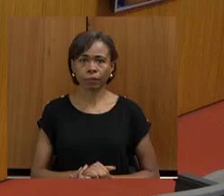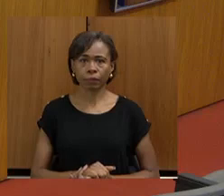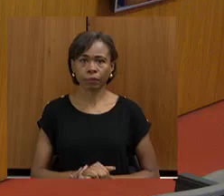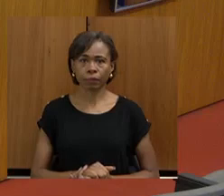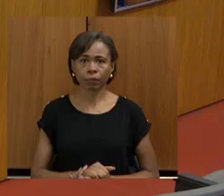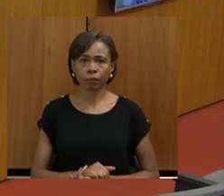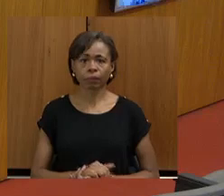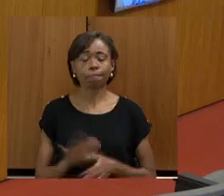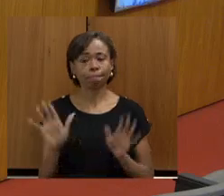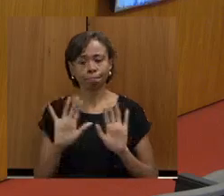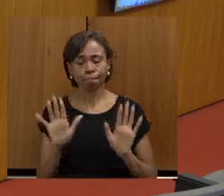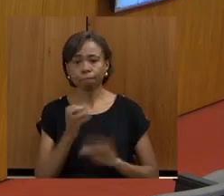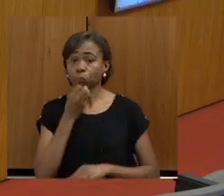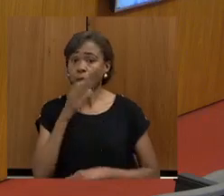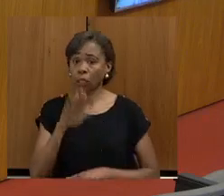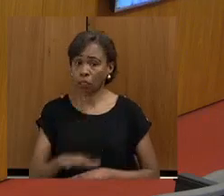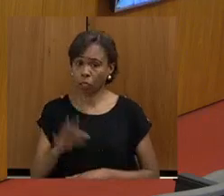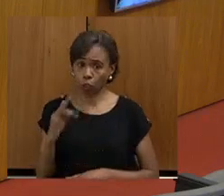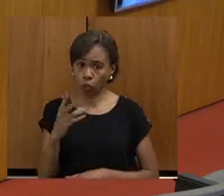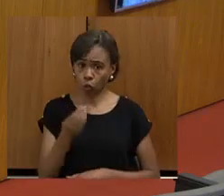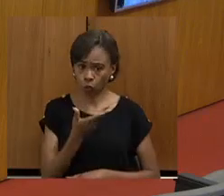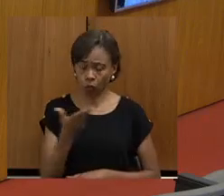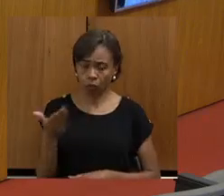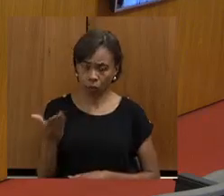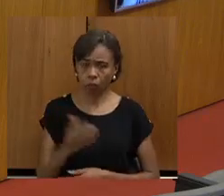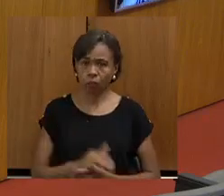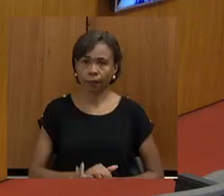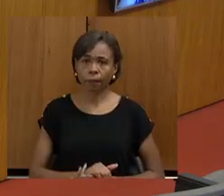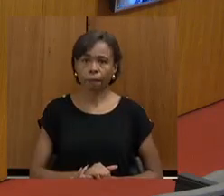Olá, boa tarde a todos, a todas.